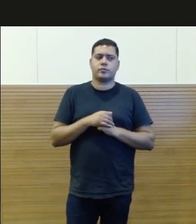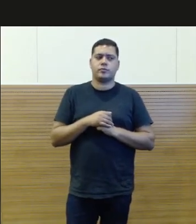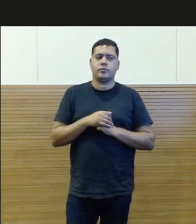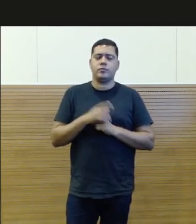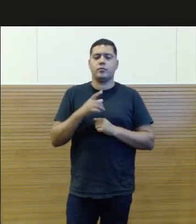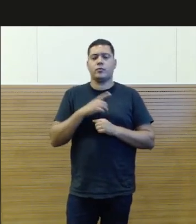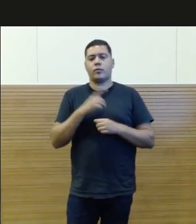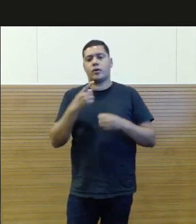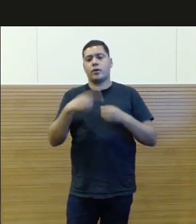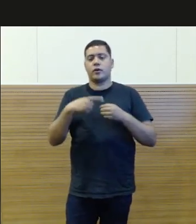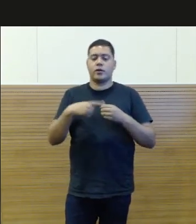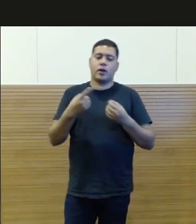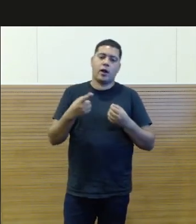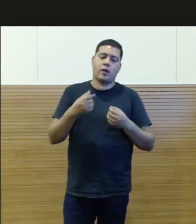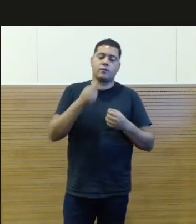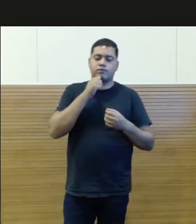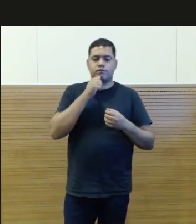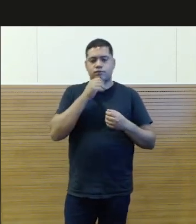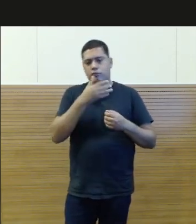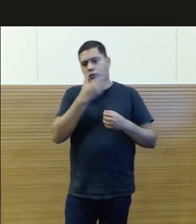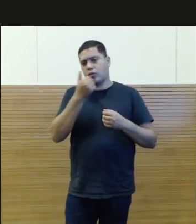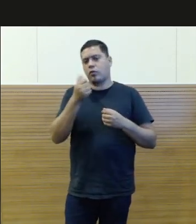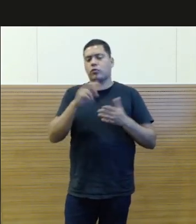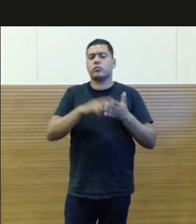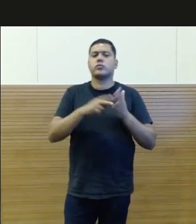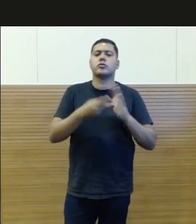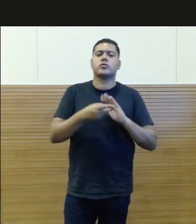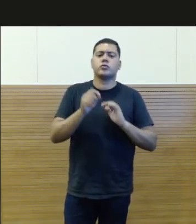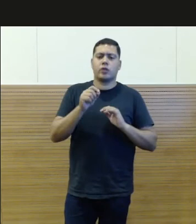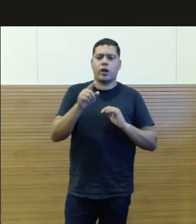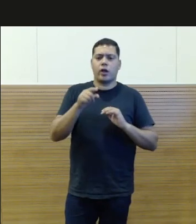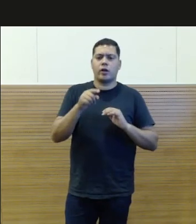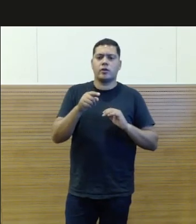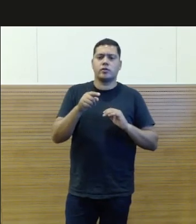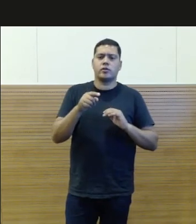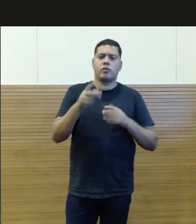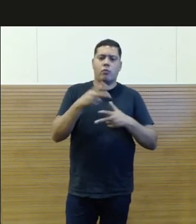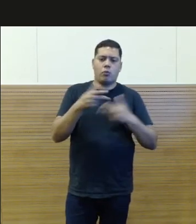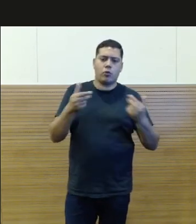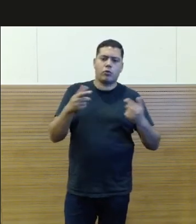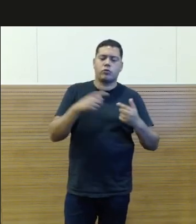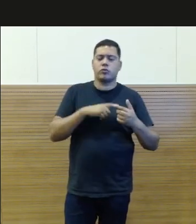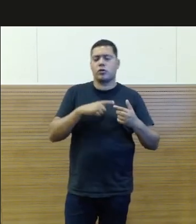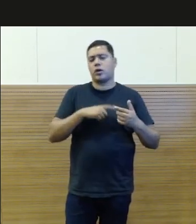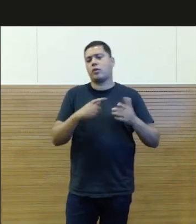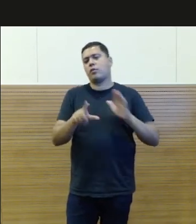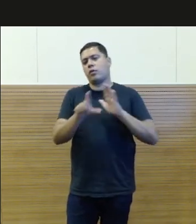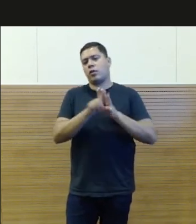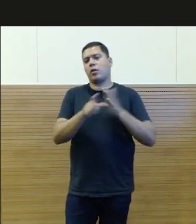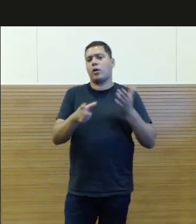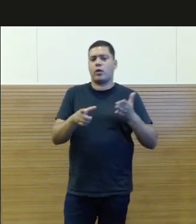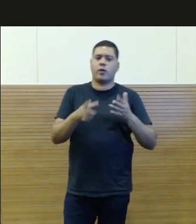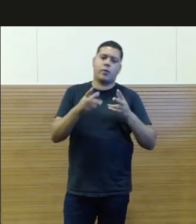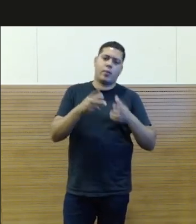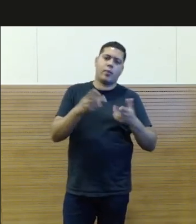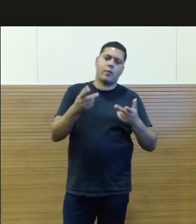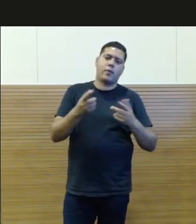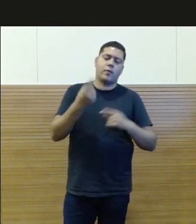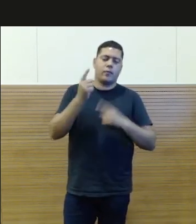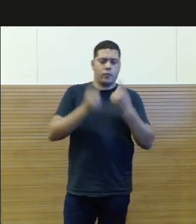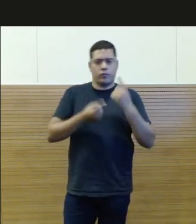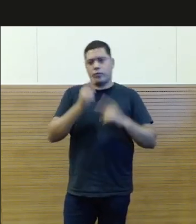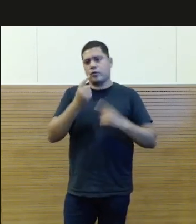publicidade de escolas, ela funciona ainda melhor. Isso significa que os produtos que estão regulados, definidos como aqueles no Chile que